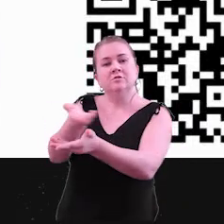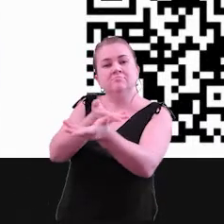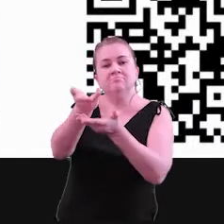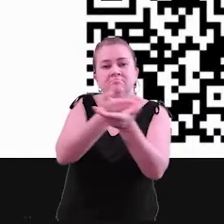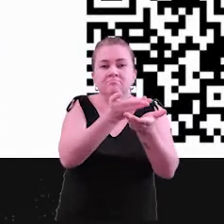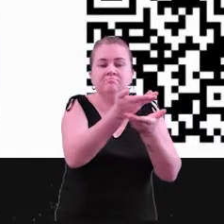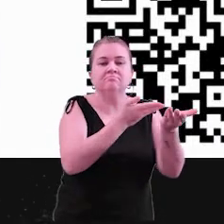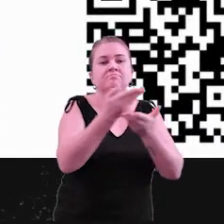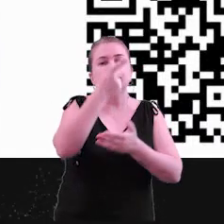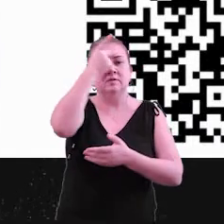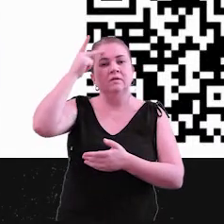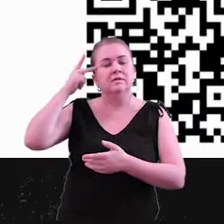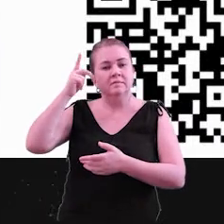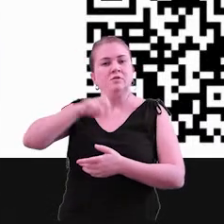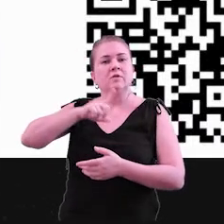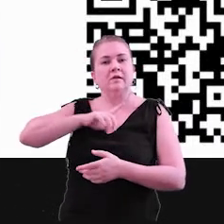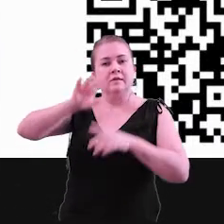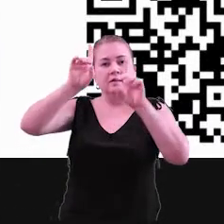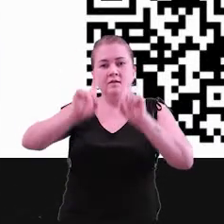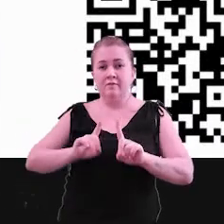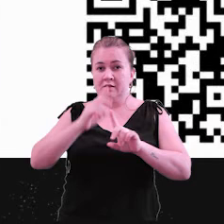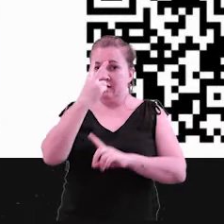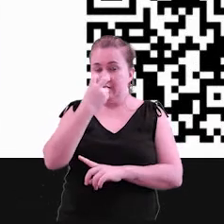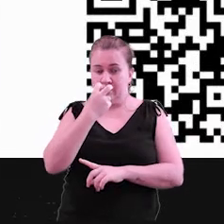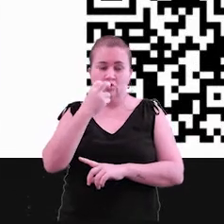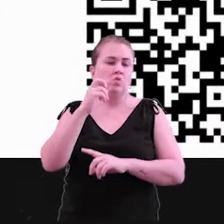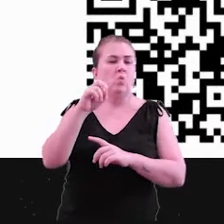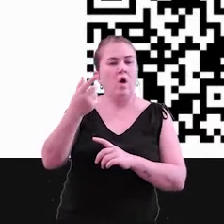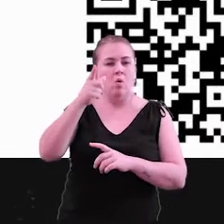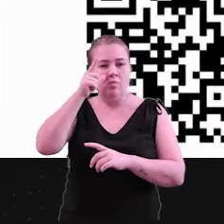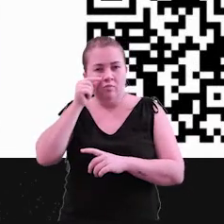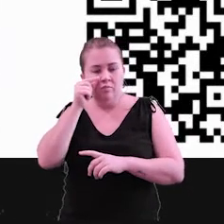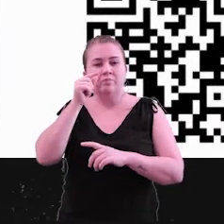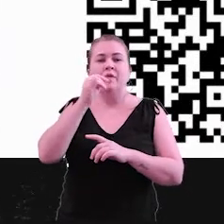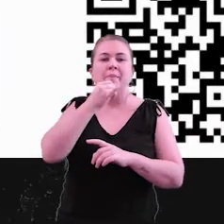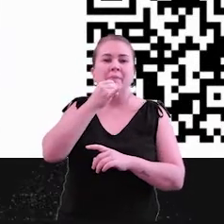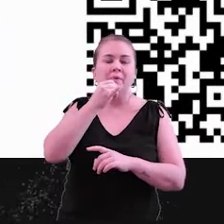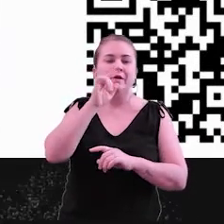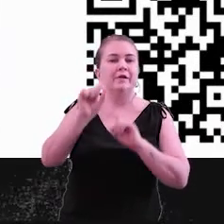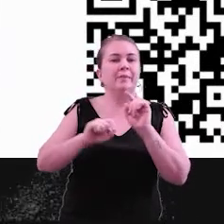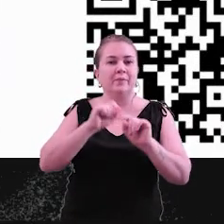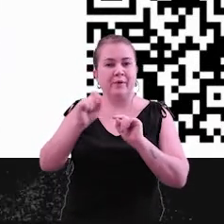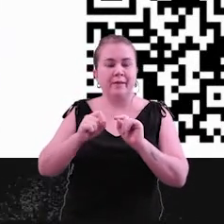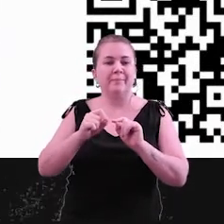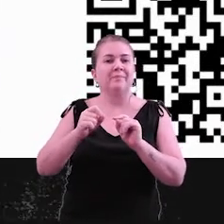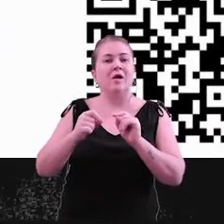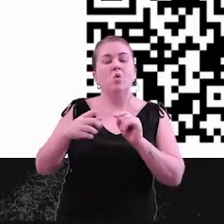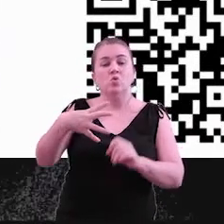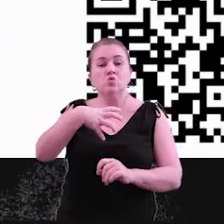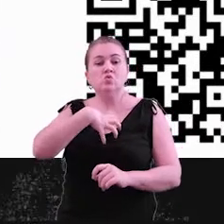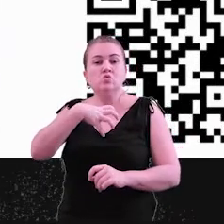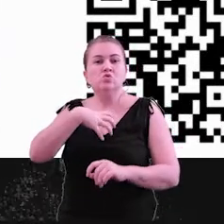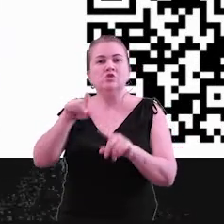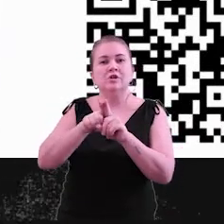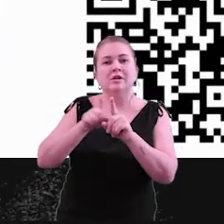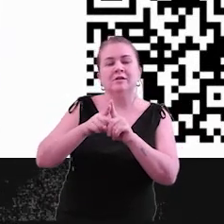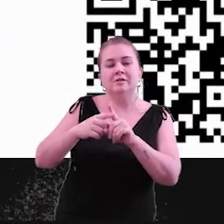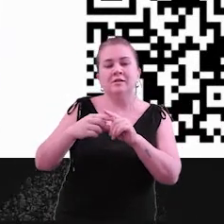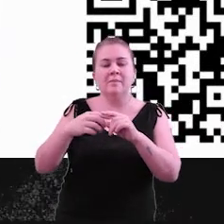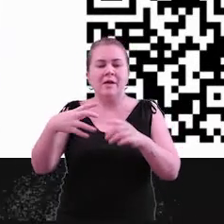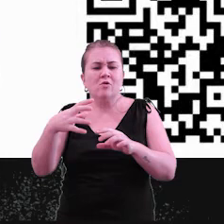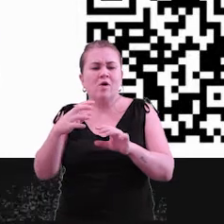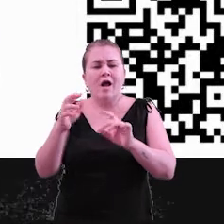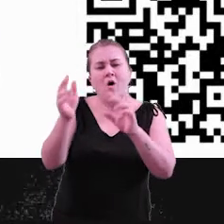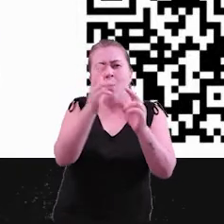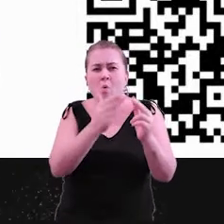exemplo, com relação ao design e uso dos objetos, né? A exploração áptica, a exploração tátil dos objetos é